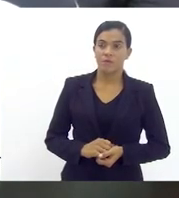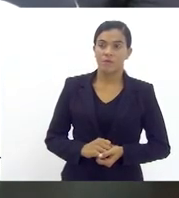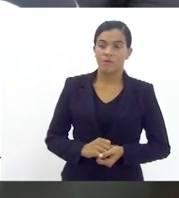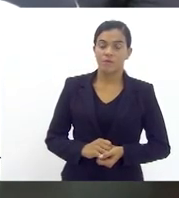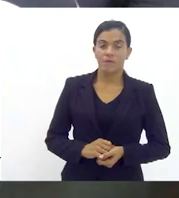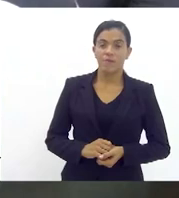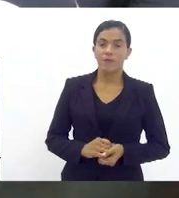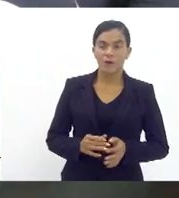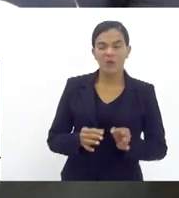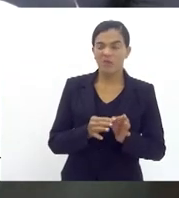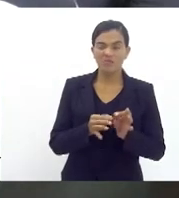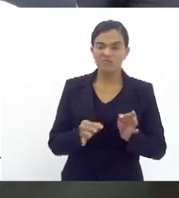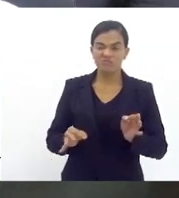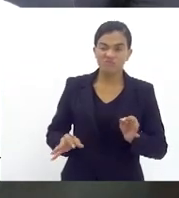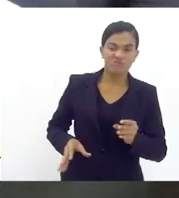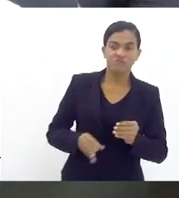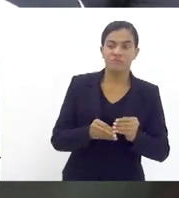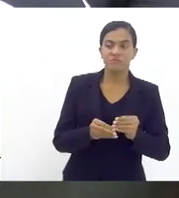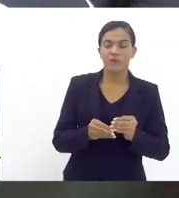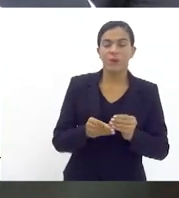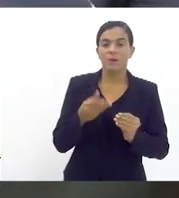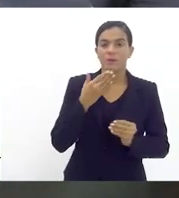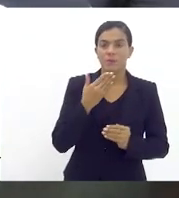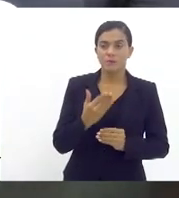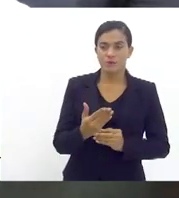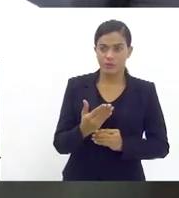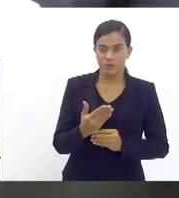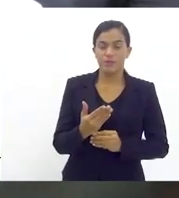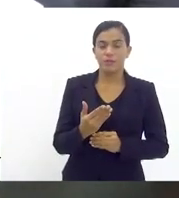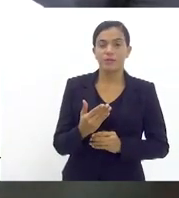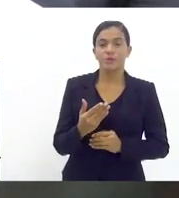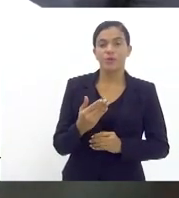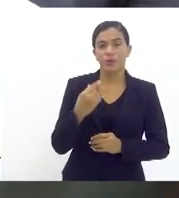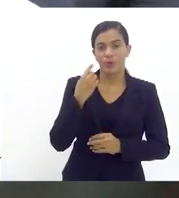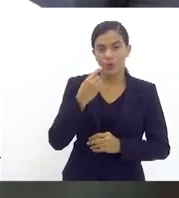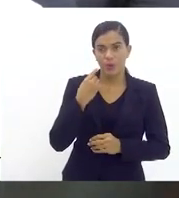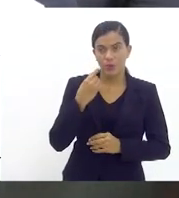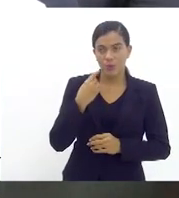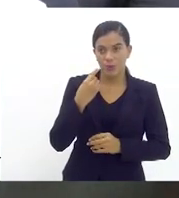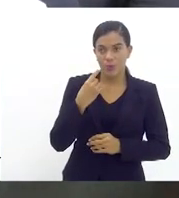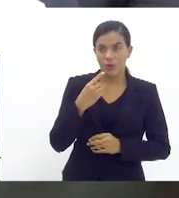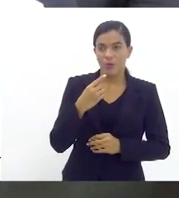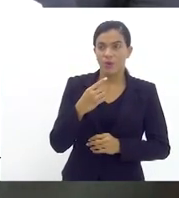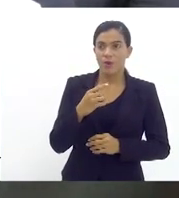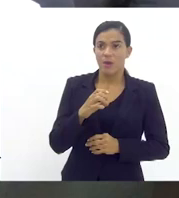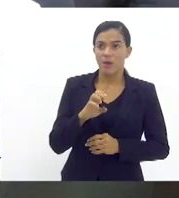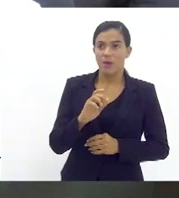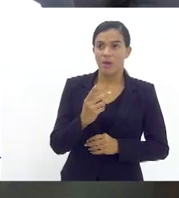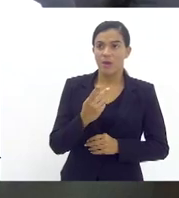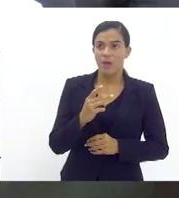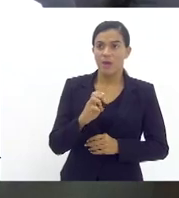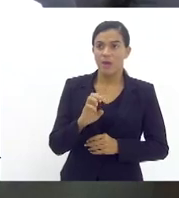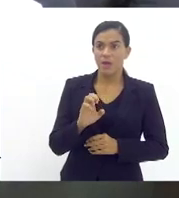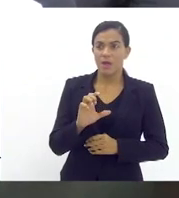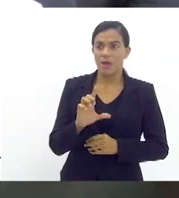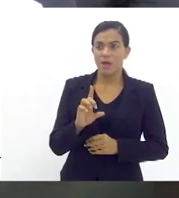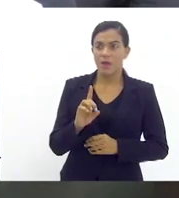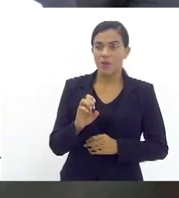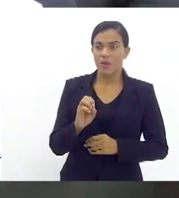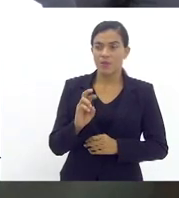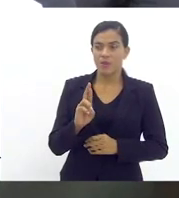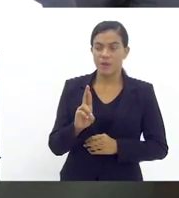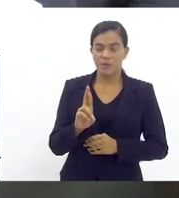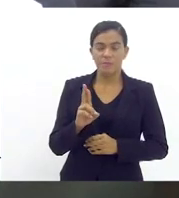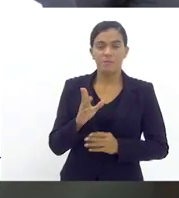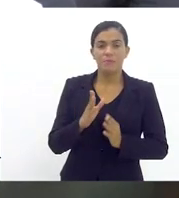Bom, sem mais delongas, eu gostaria de pedir para que o doutor Helder José Campos tomasse a palavra,